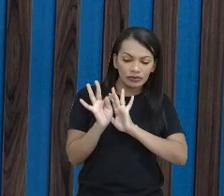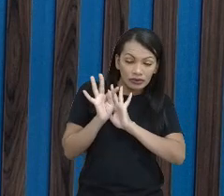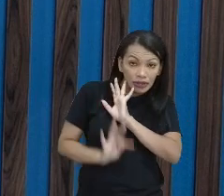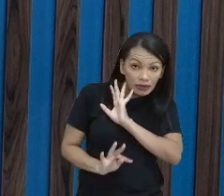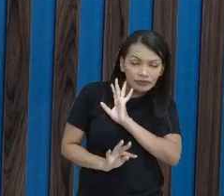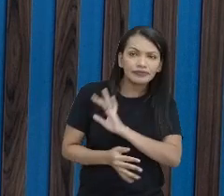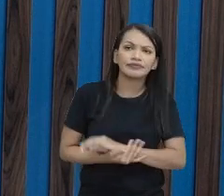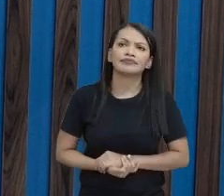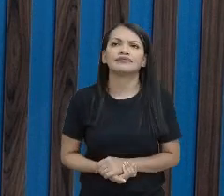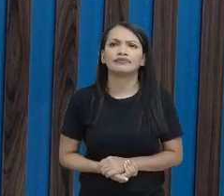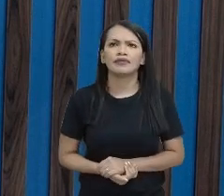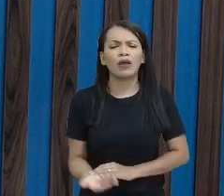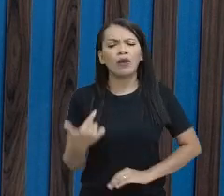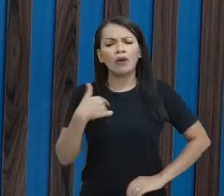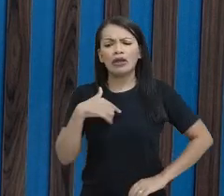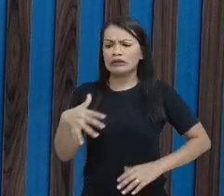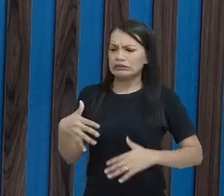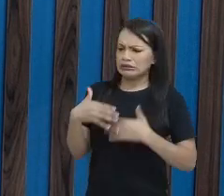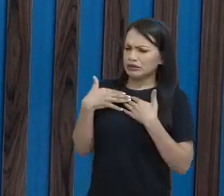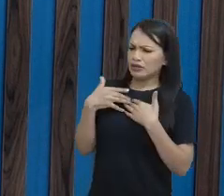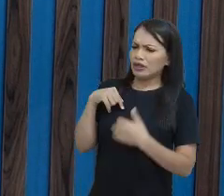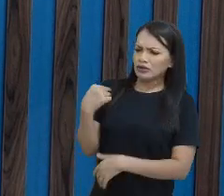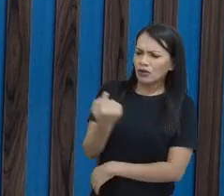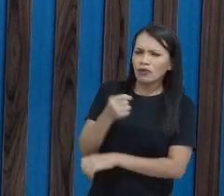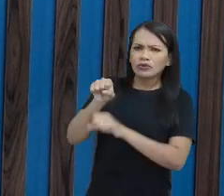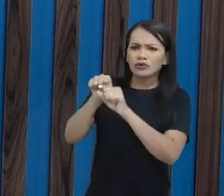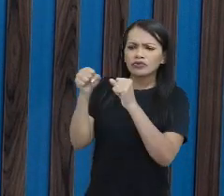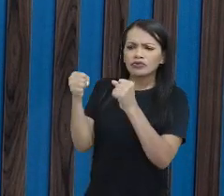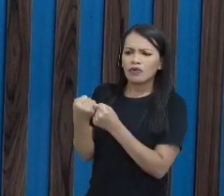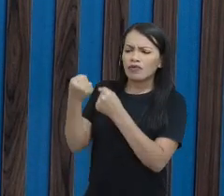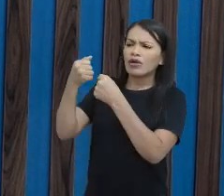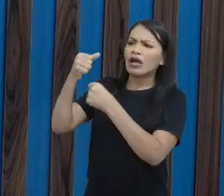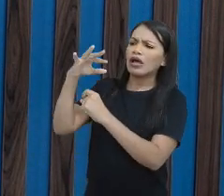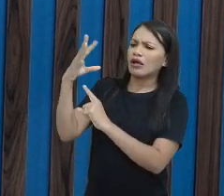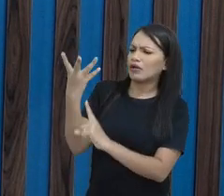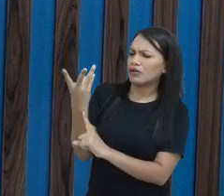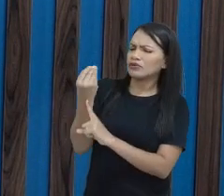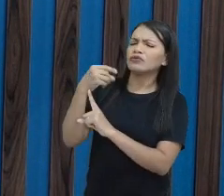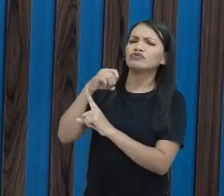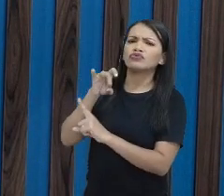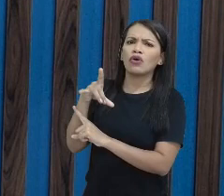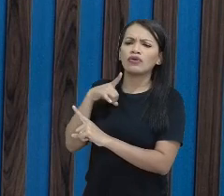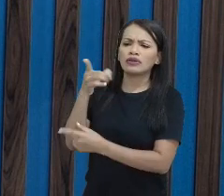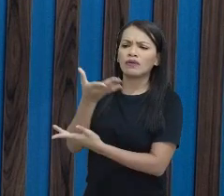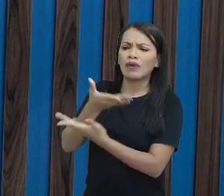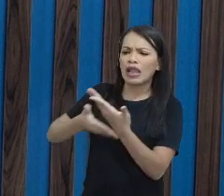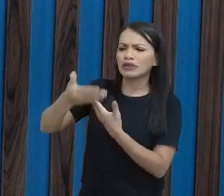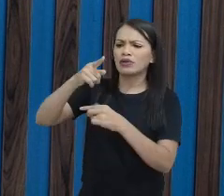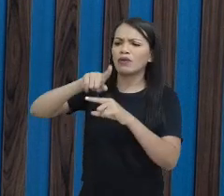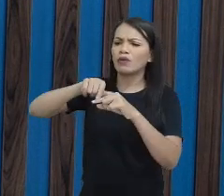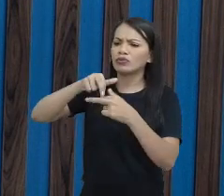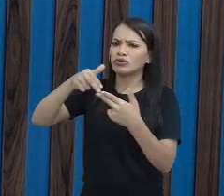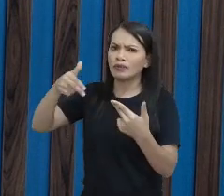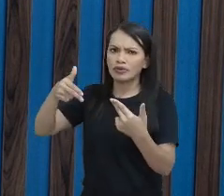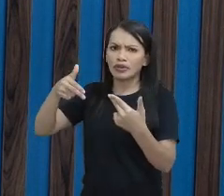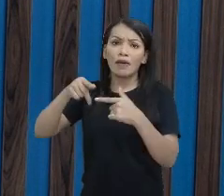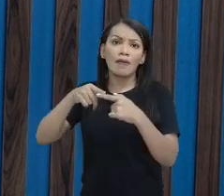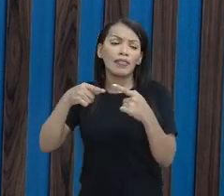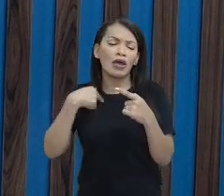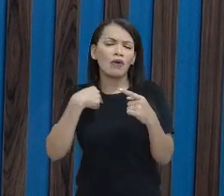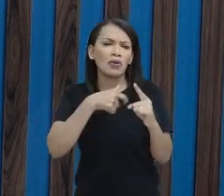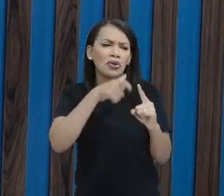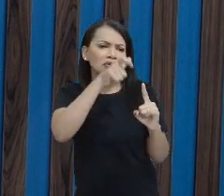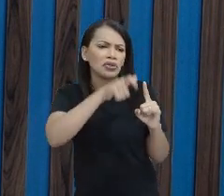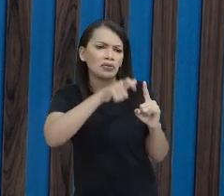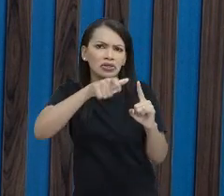me surpreende é que em nossa sociedade, a arte só tem a relação com os objetos e não com os